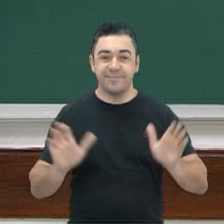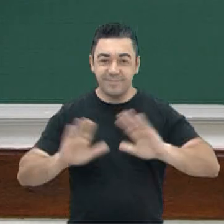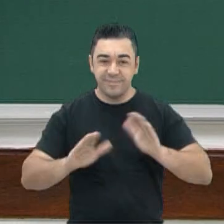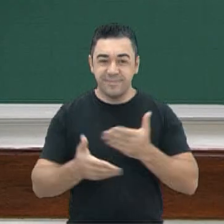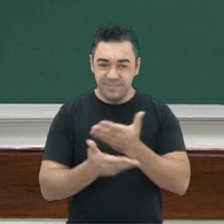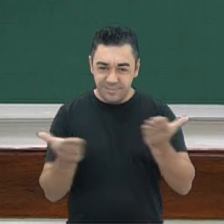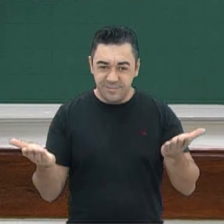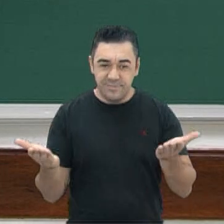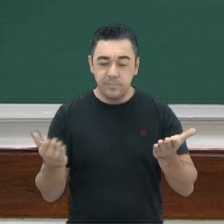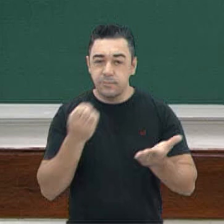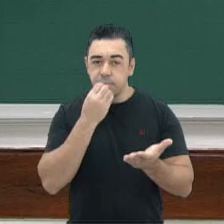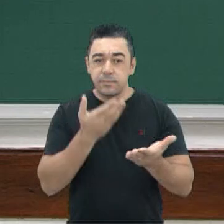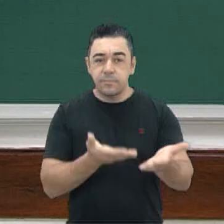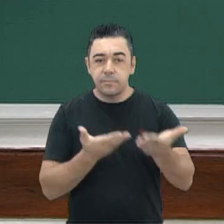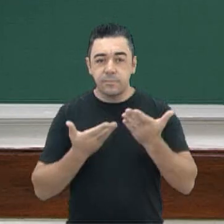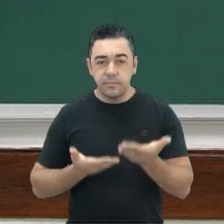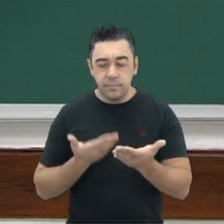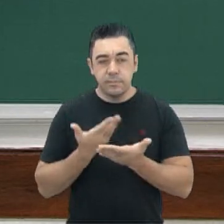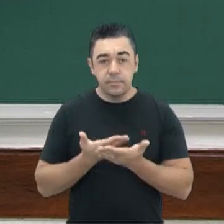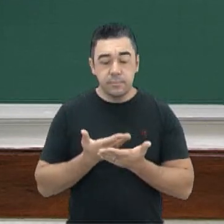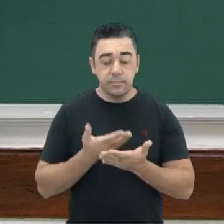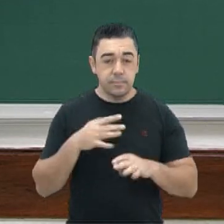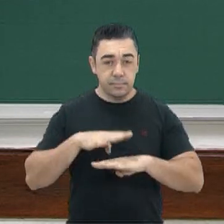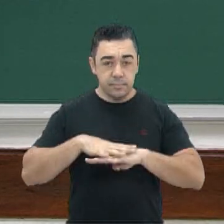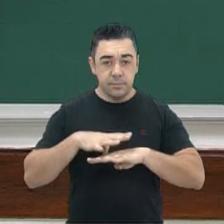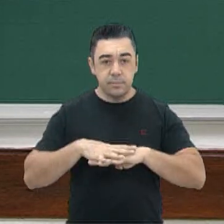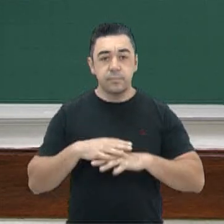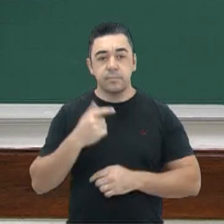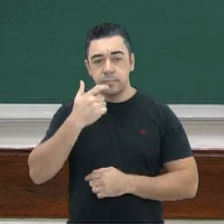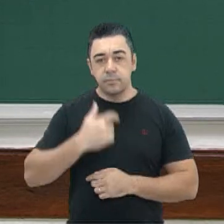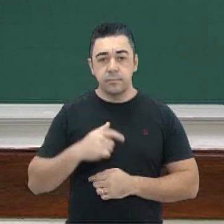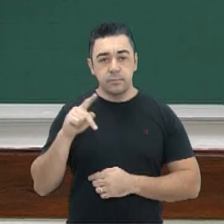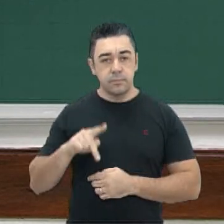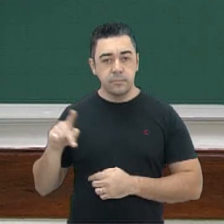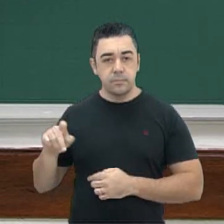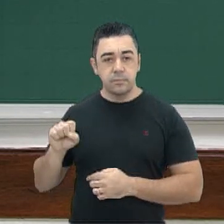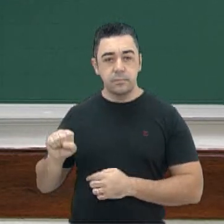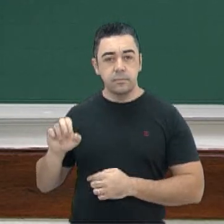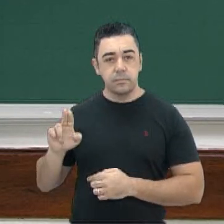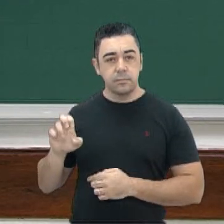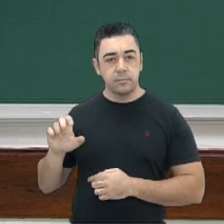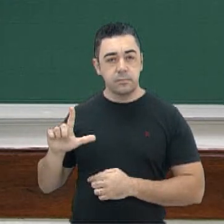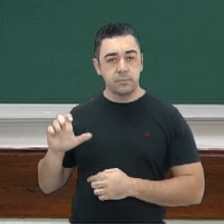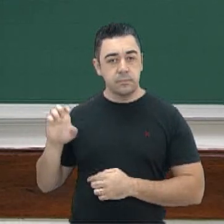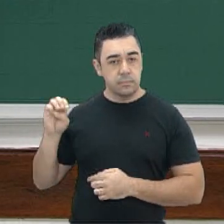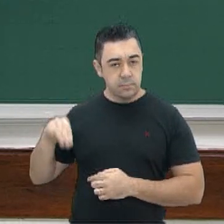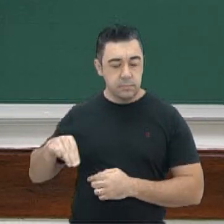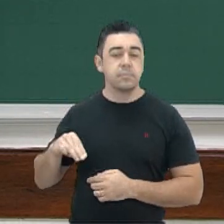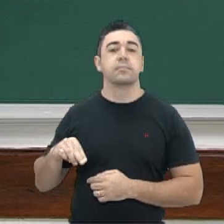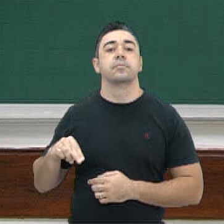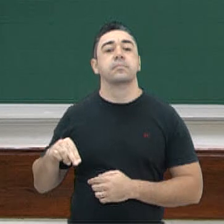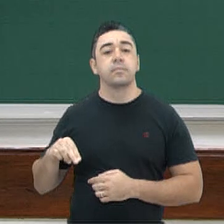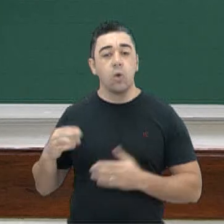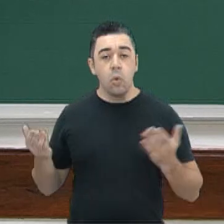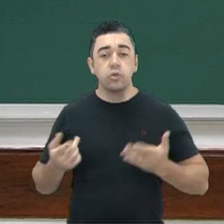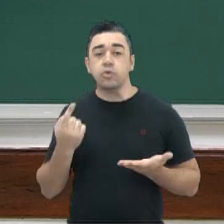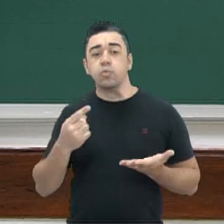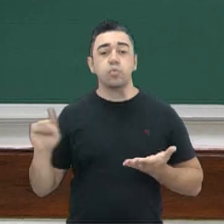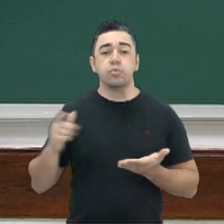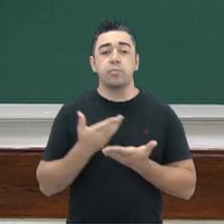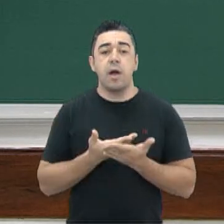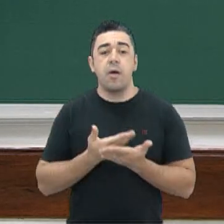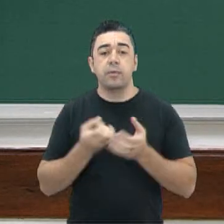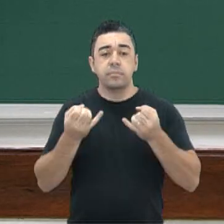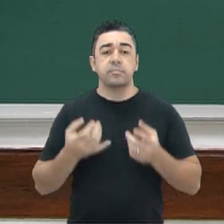Olá pessoal, bem-vindos a mais uma aula de matemática. Eu sou a professora Suelen Rodrigues e hoje nós vamos ter a nossa última aula